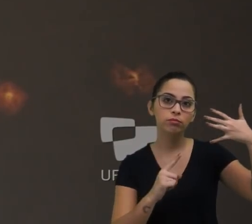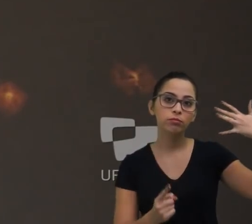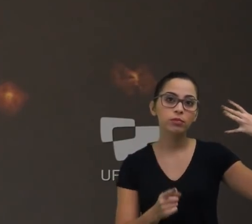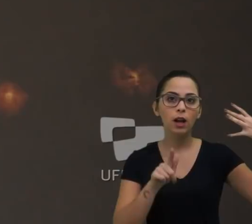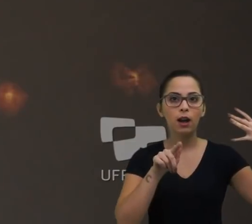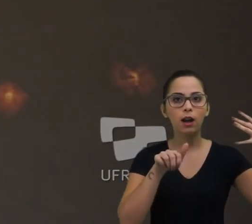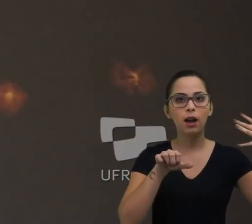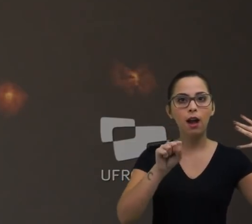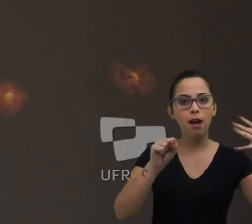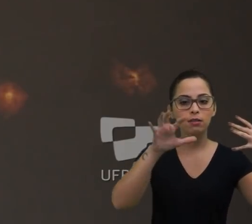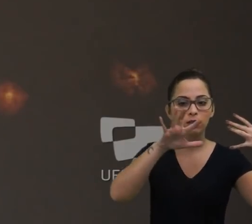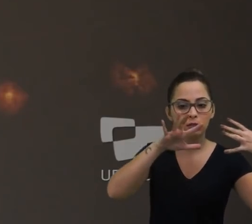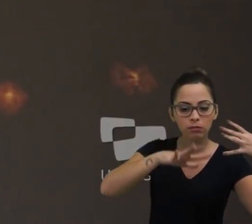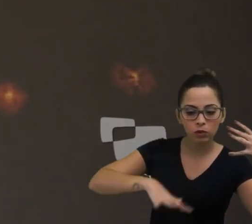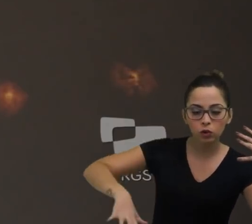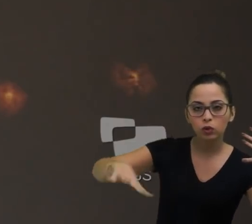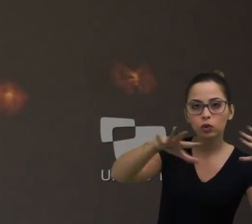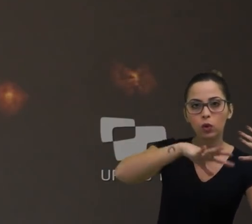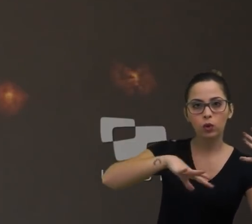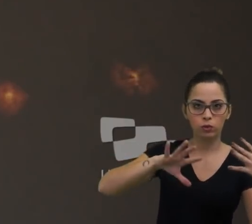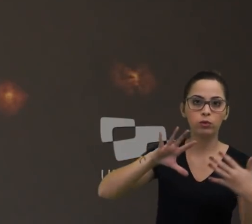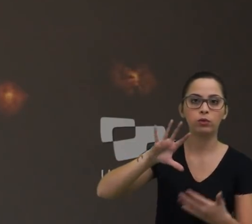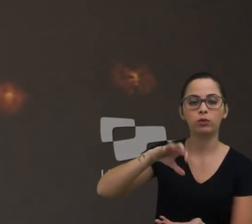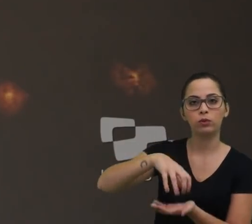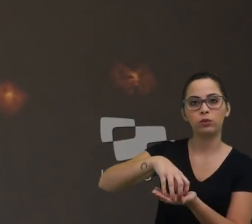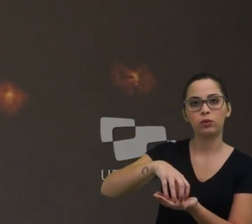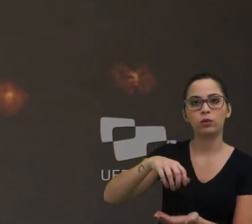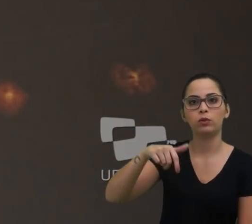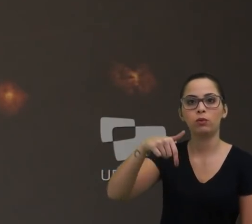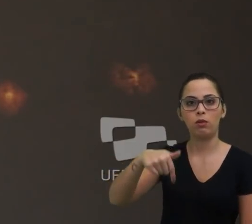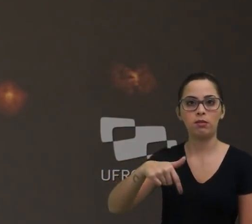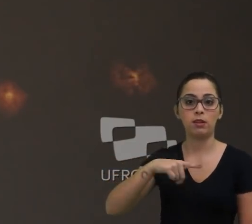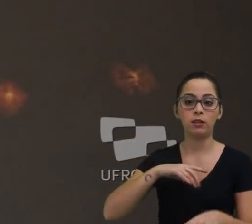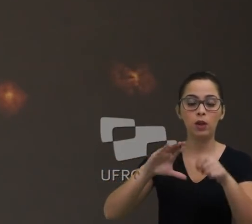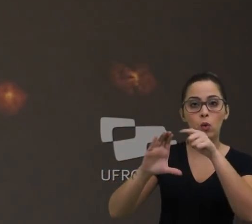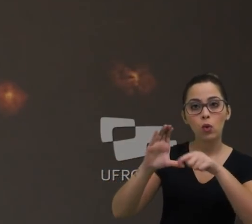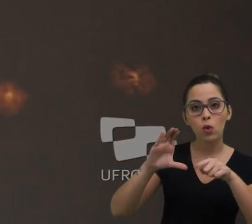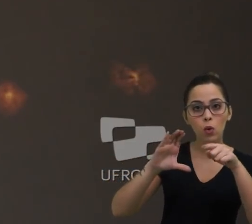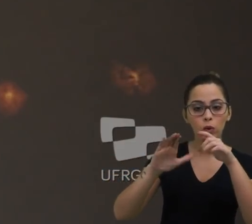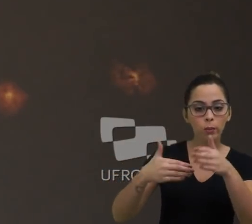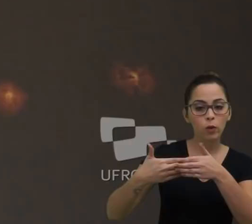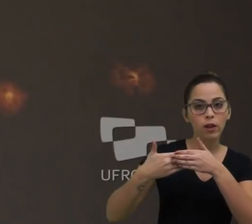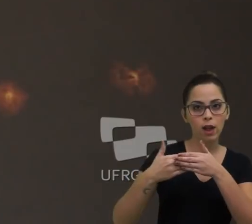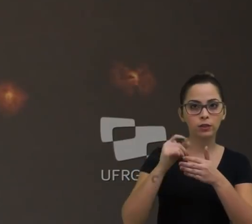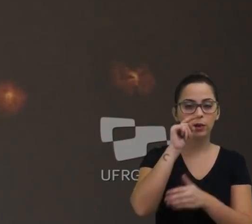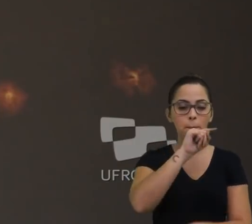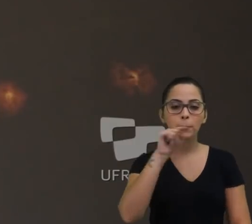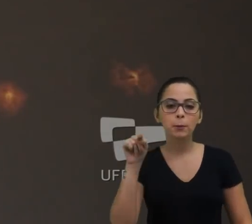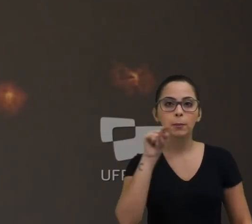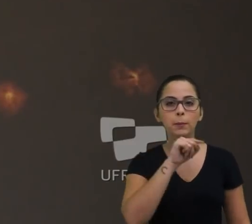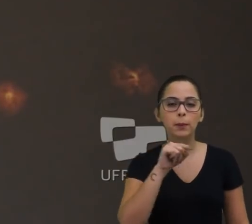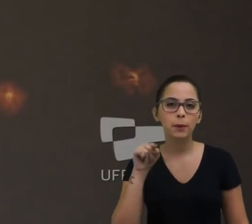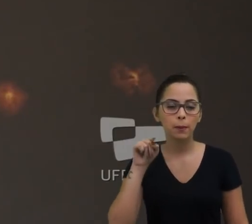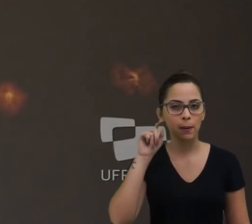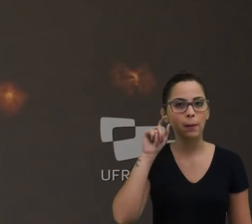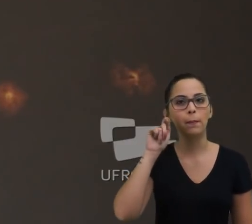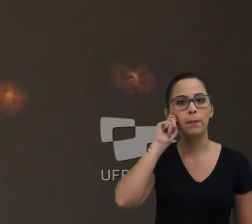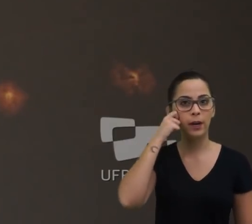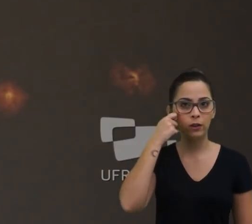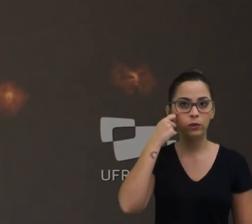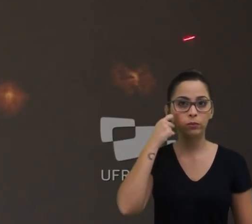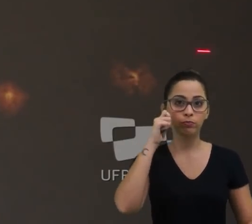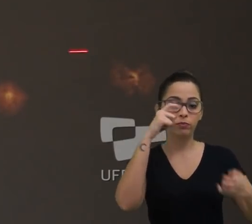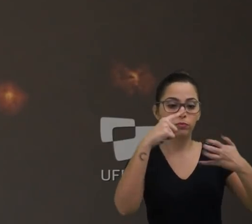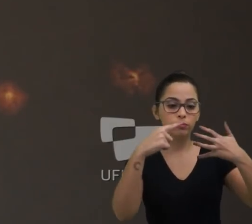Tá? A galáxia do quasar seria essa região aqui, e está vendo que tem gás aqui bem longe que está sendo iluminado.